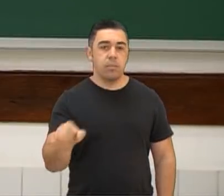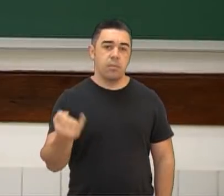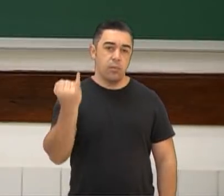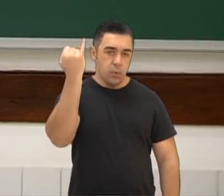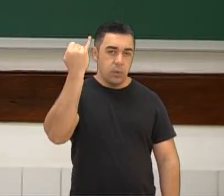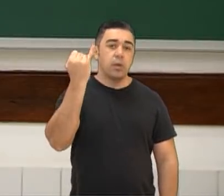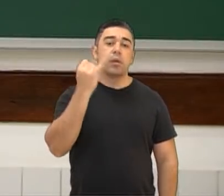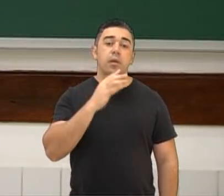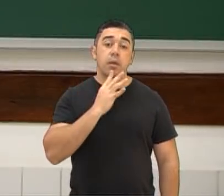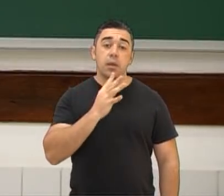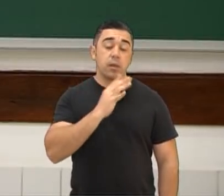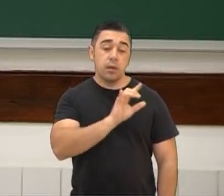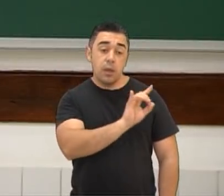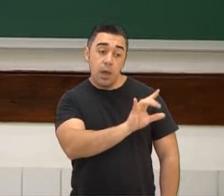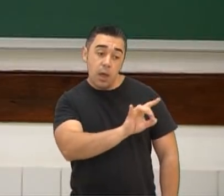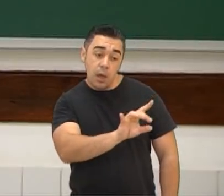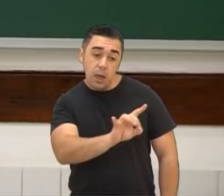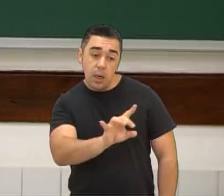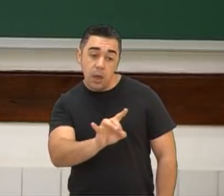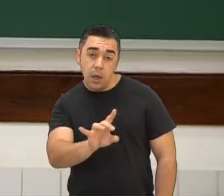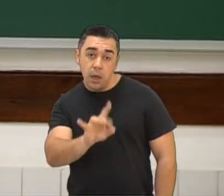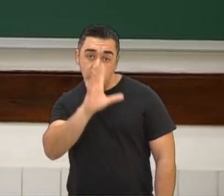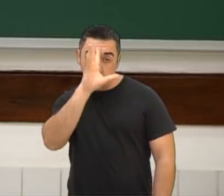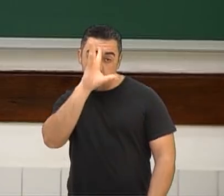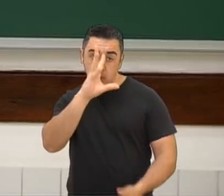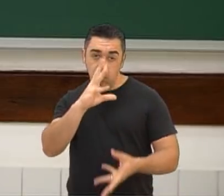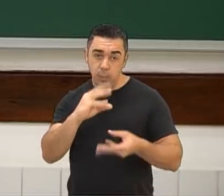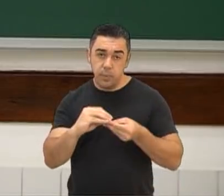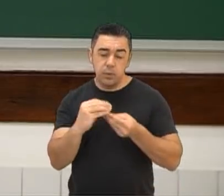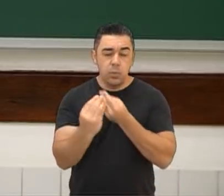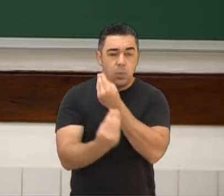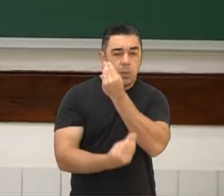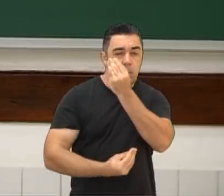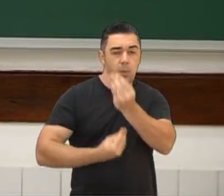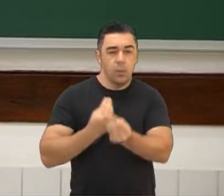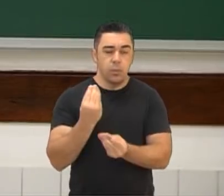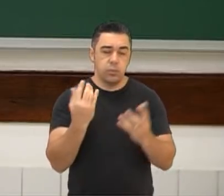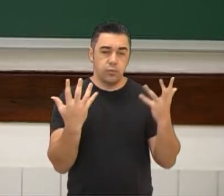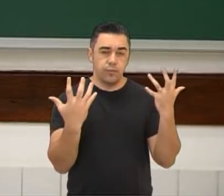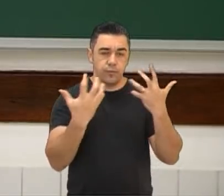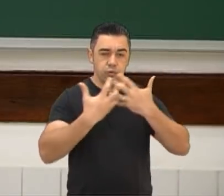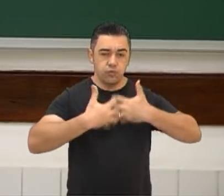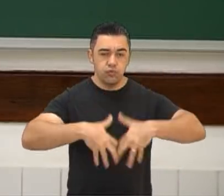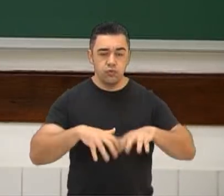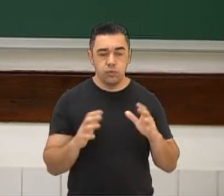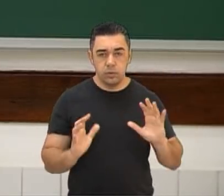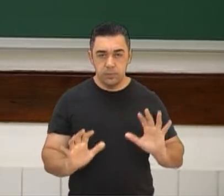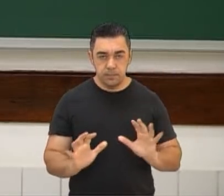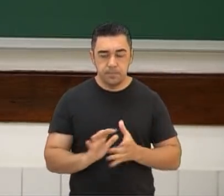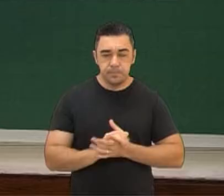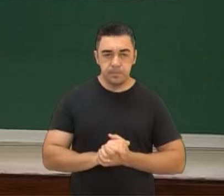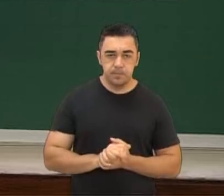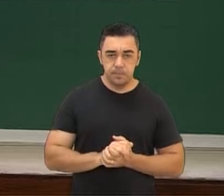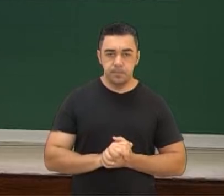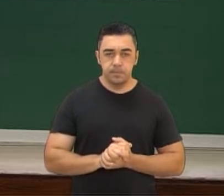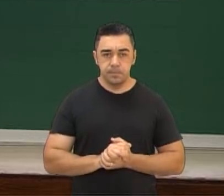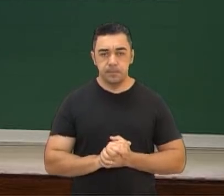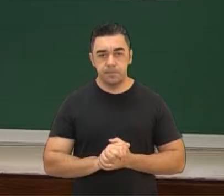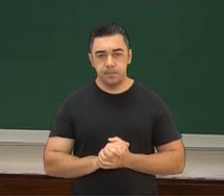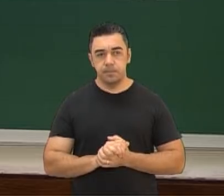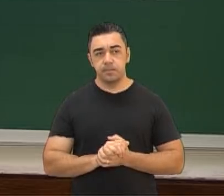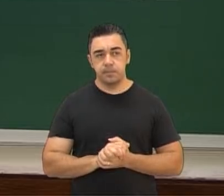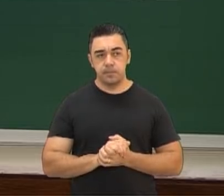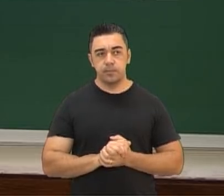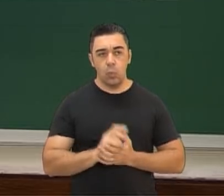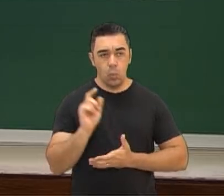gente conhecer cada uma delas para entender o conjunto, para entender o todo, certo? E aí vamos lá então. O